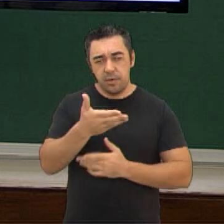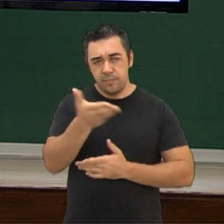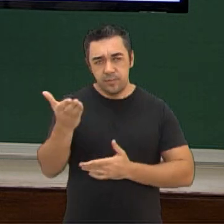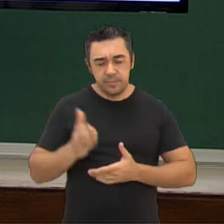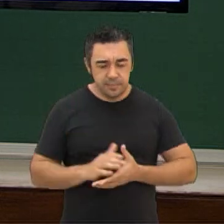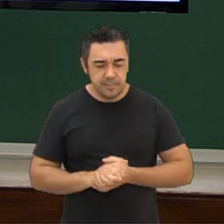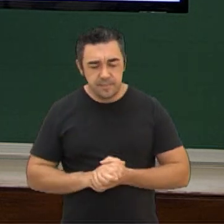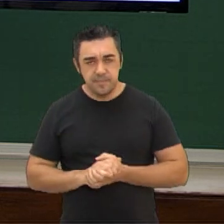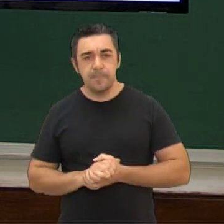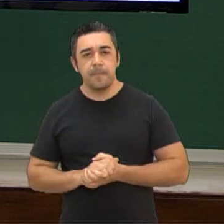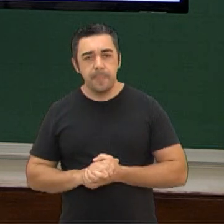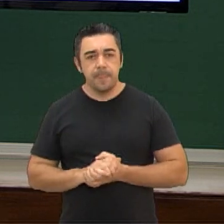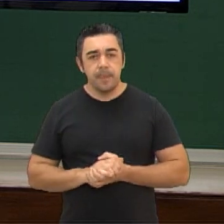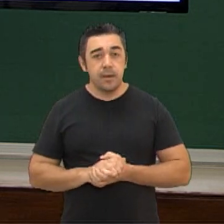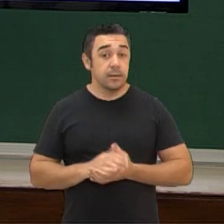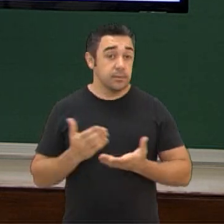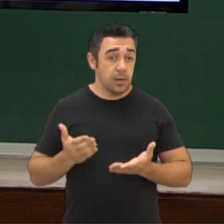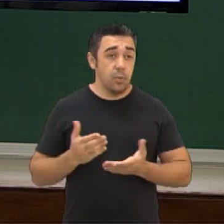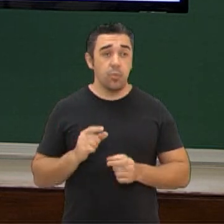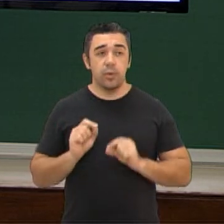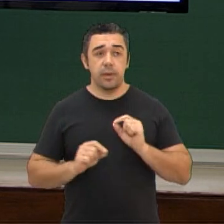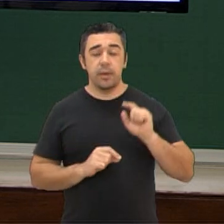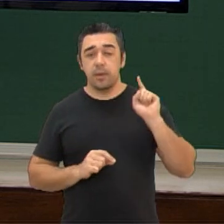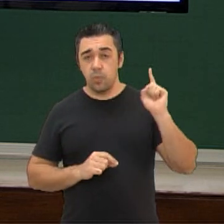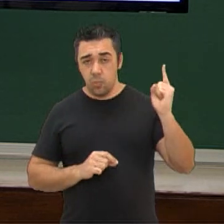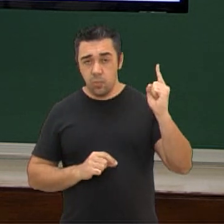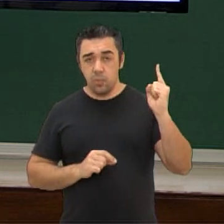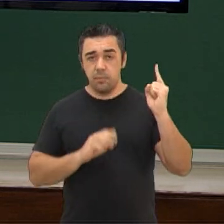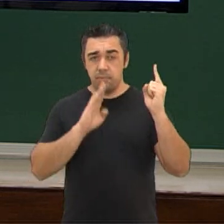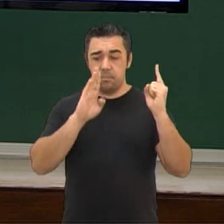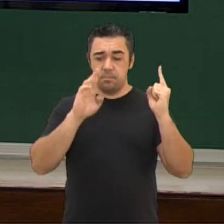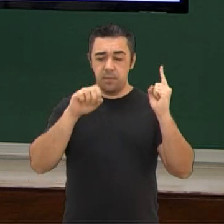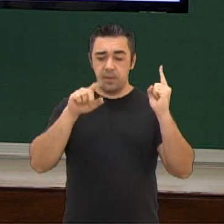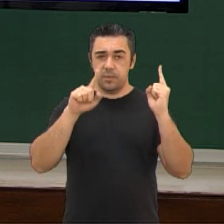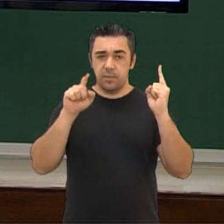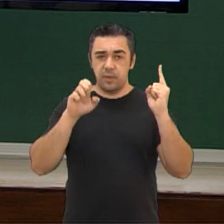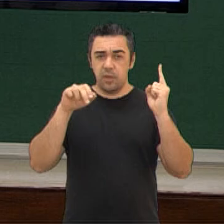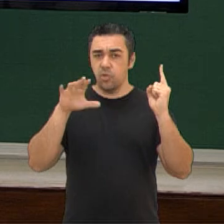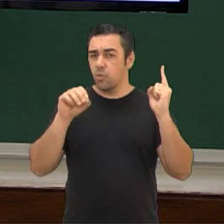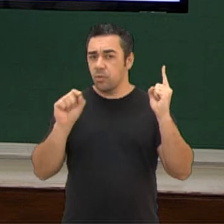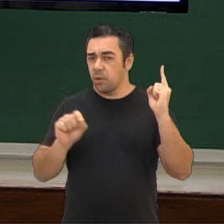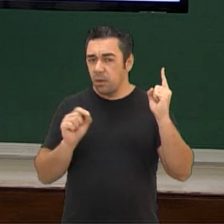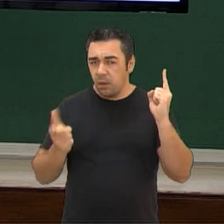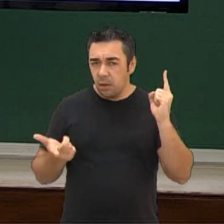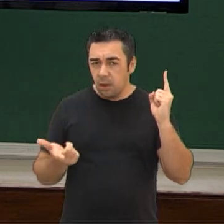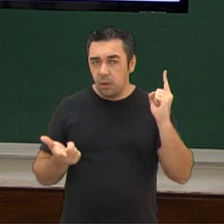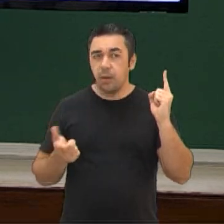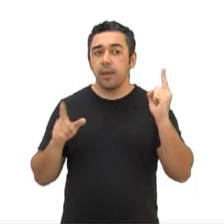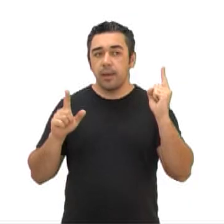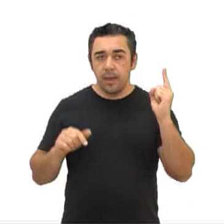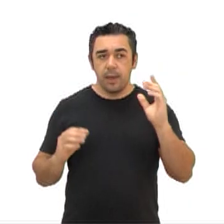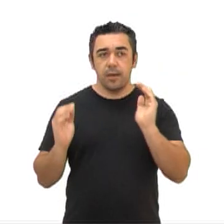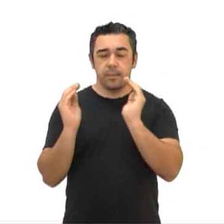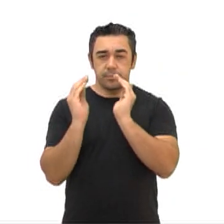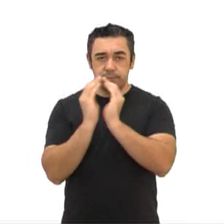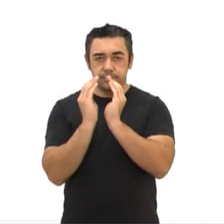Então vamos lá, galera. O benzeno, ele é o que, galerinha? Ele é um